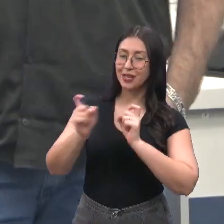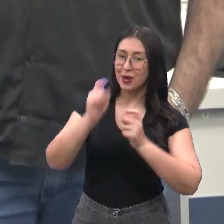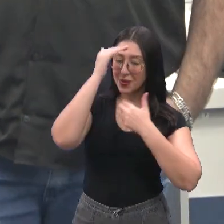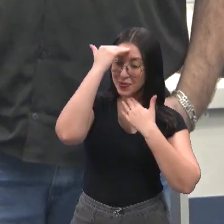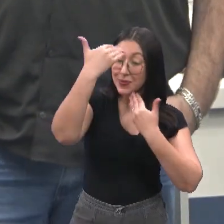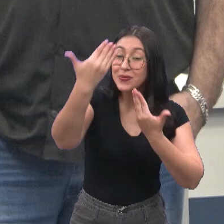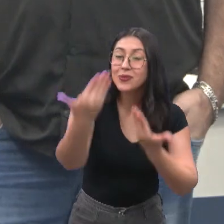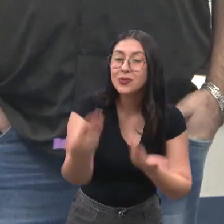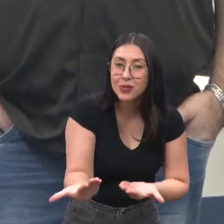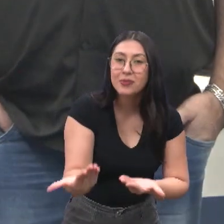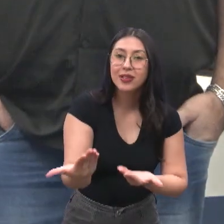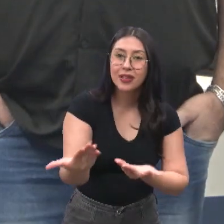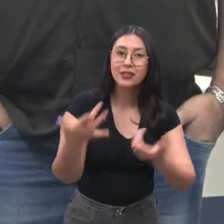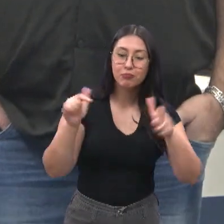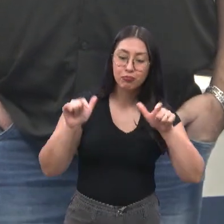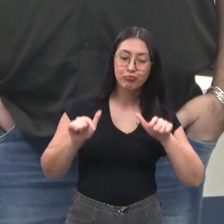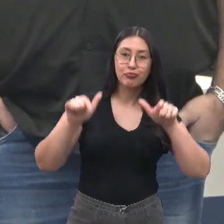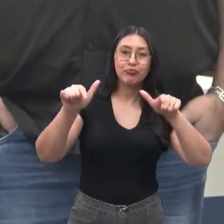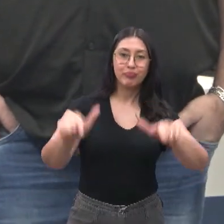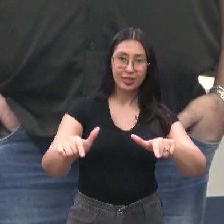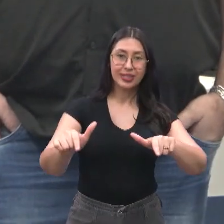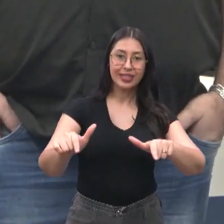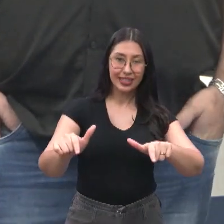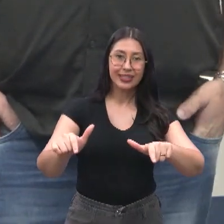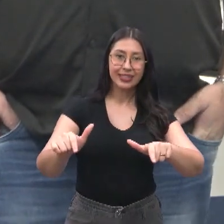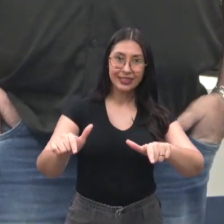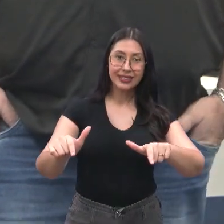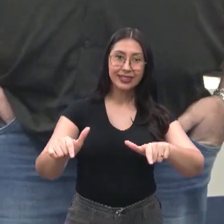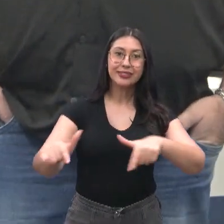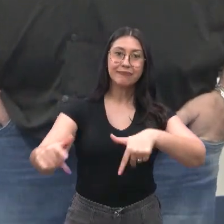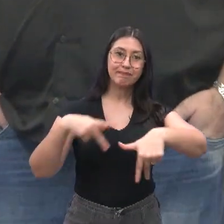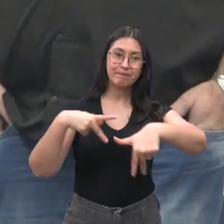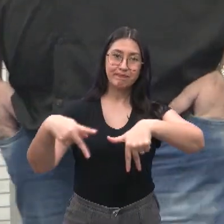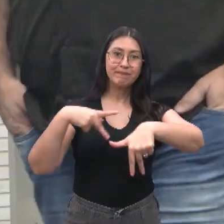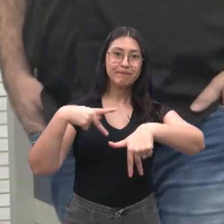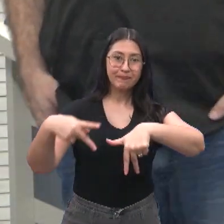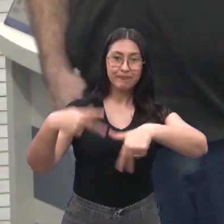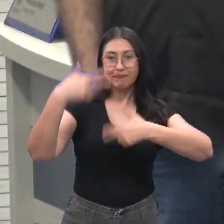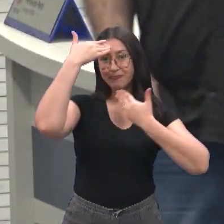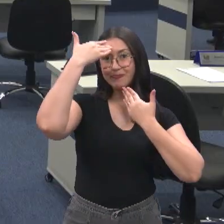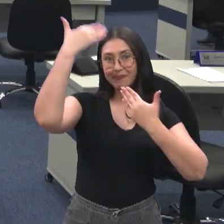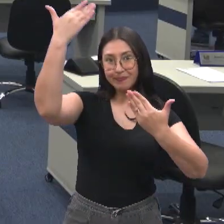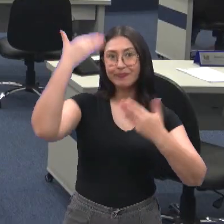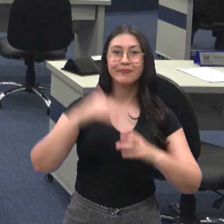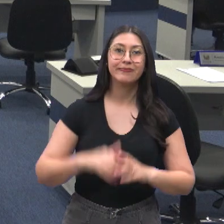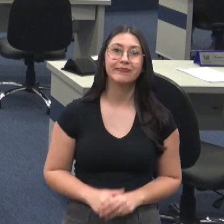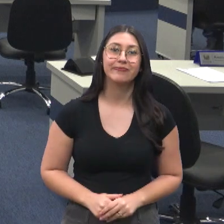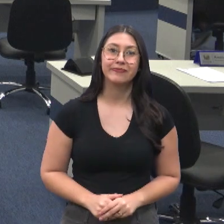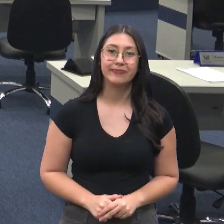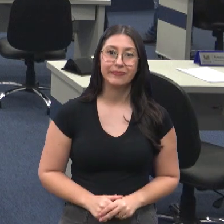dar à pastora Nayane esse título tão esperado. Obrigado, presidente.